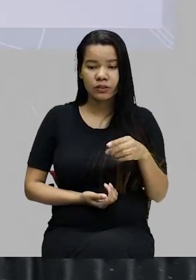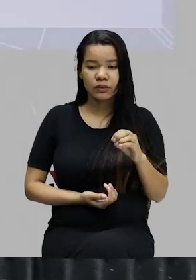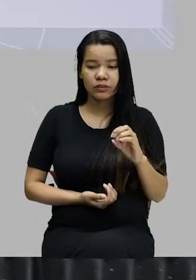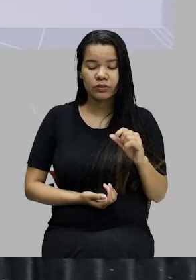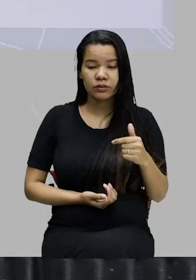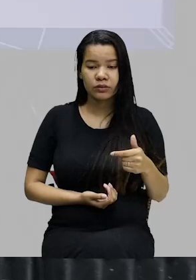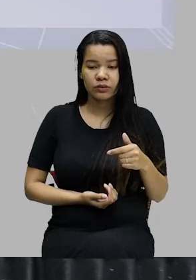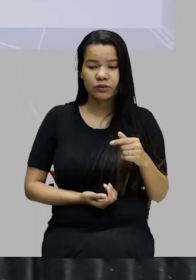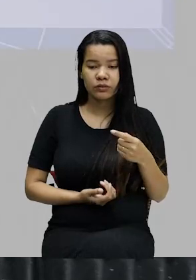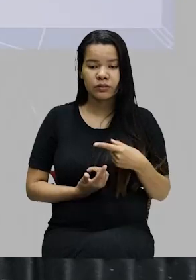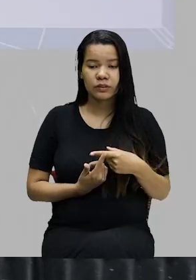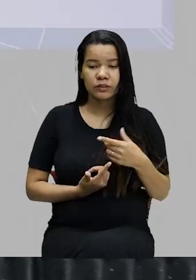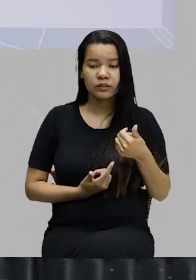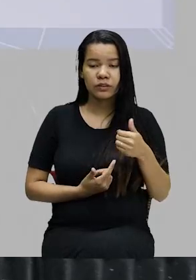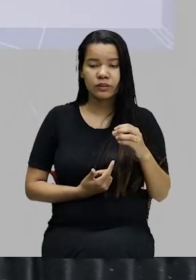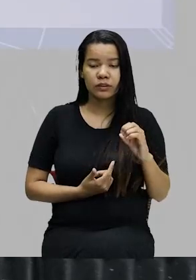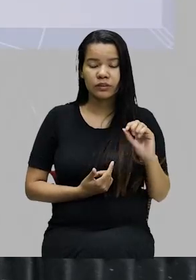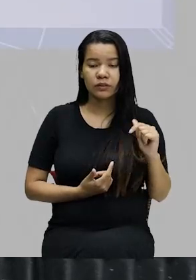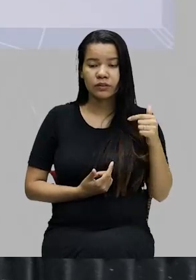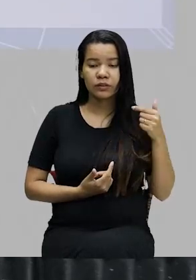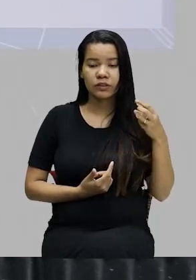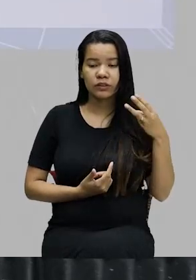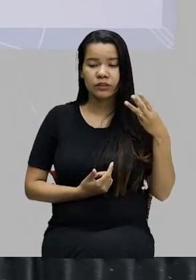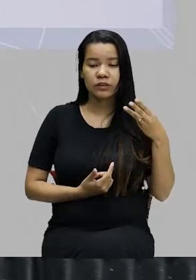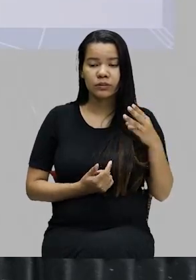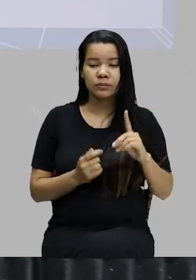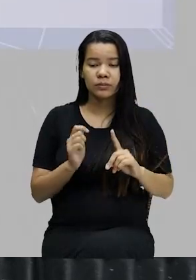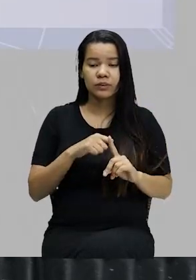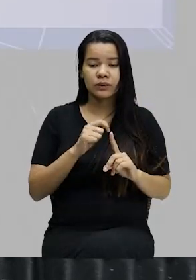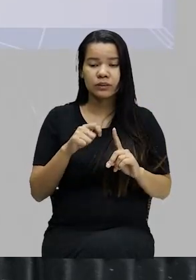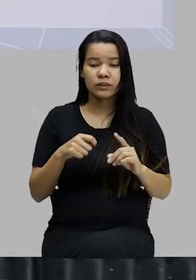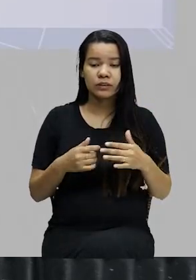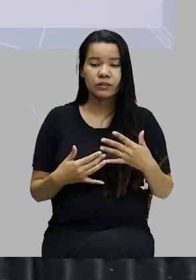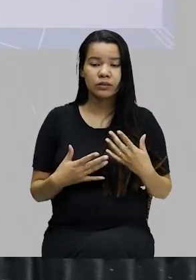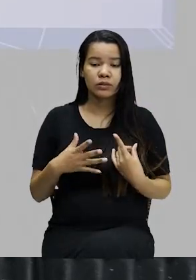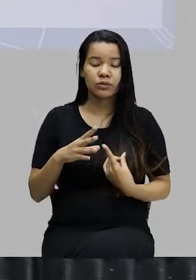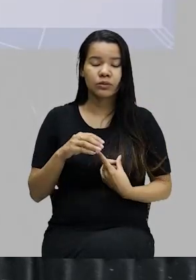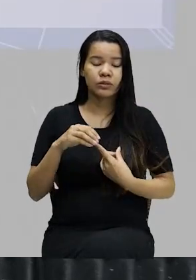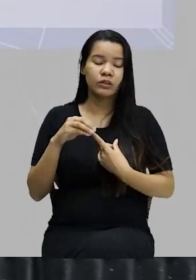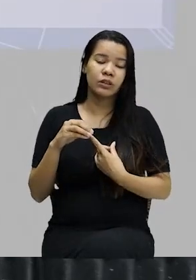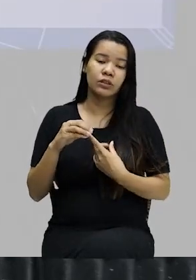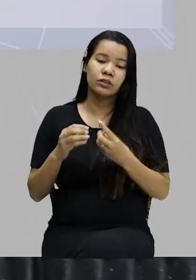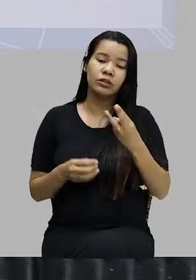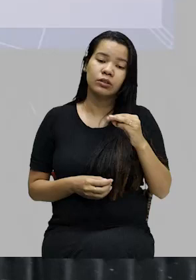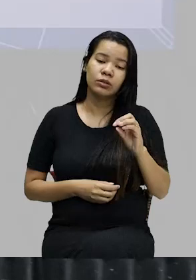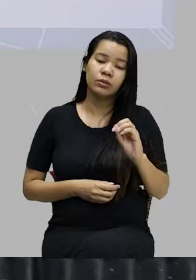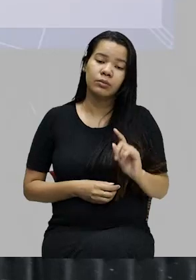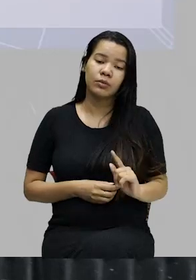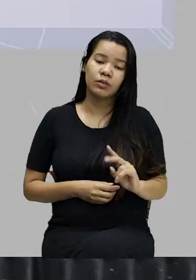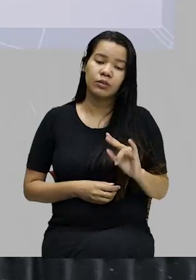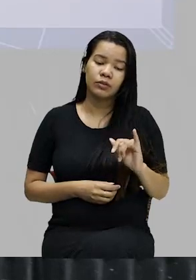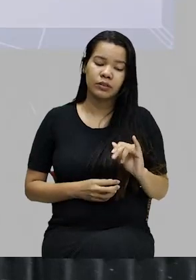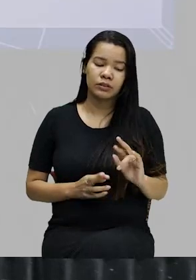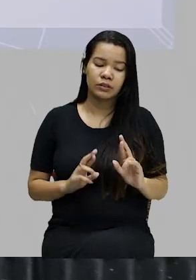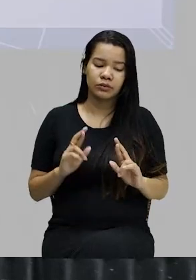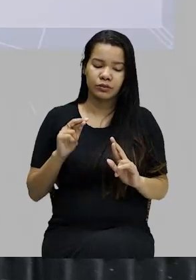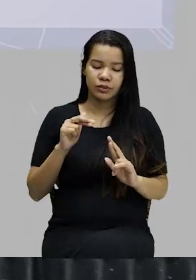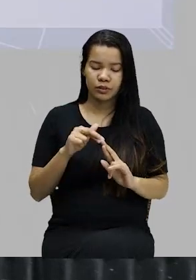6,02 vezes 10 elevado a 23 bananas. Então, a unidade mol equivale a esse